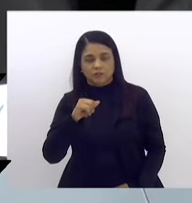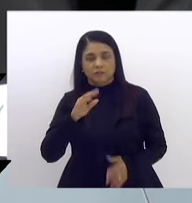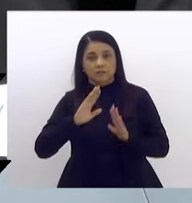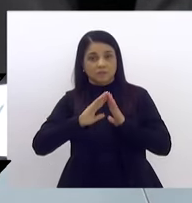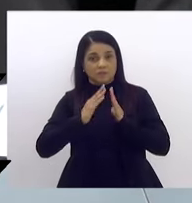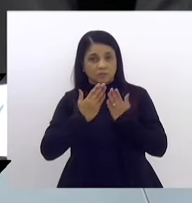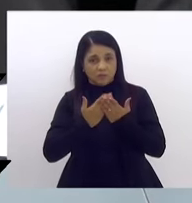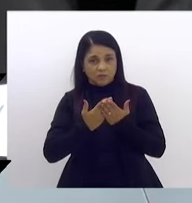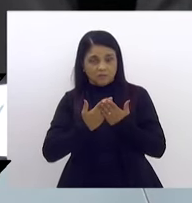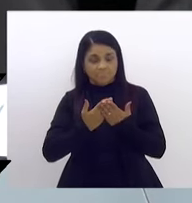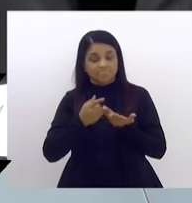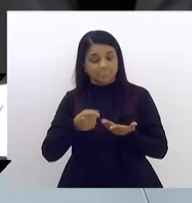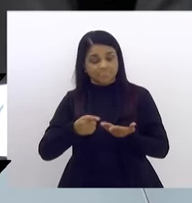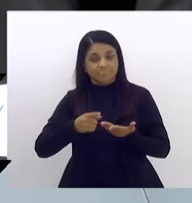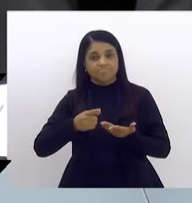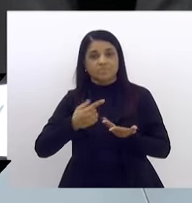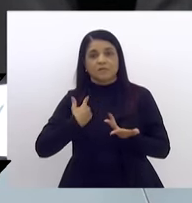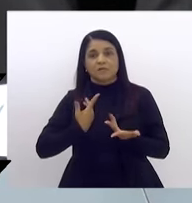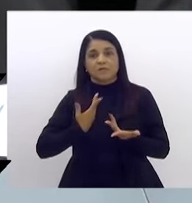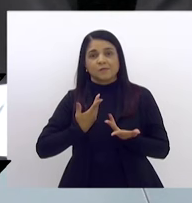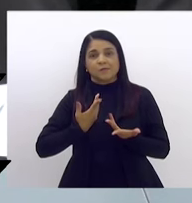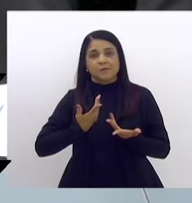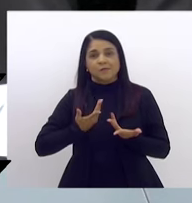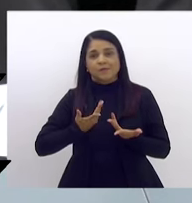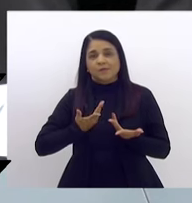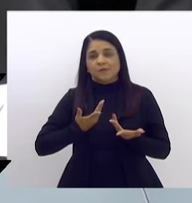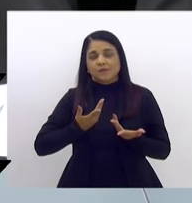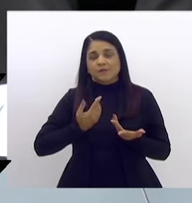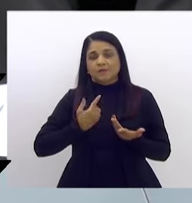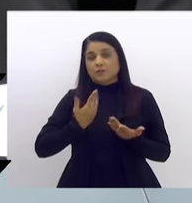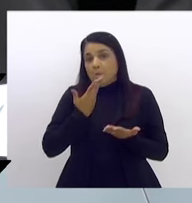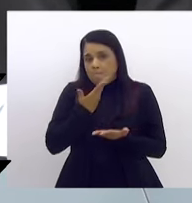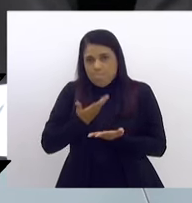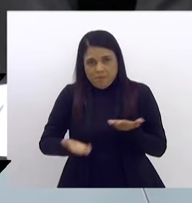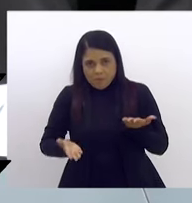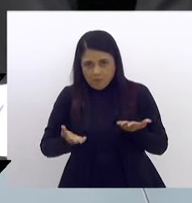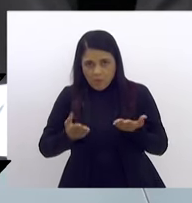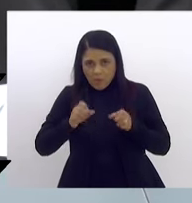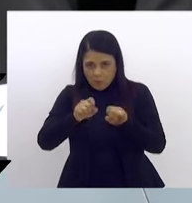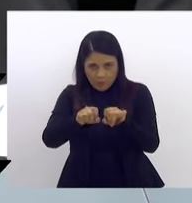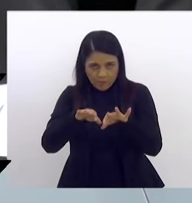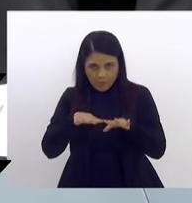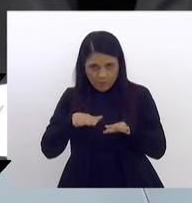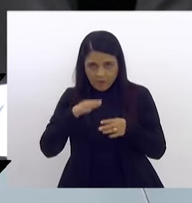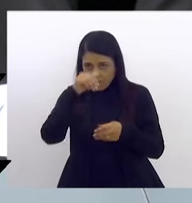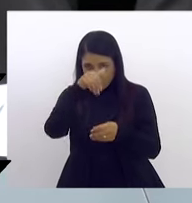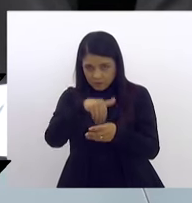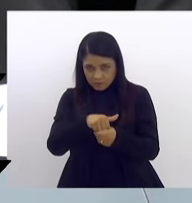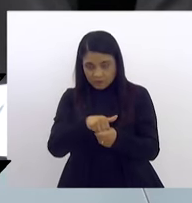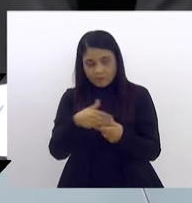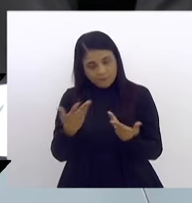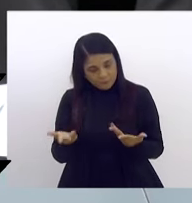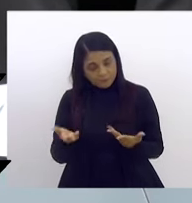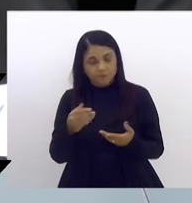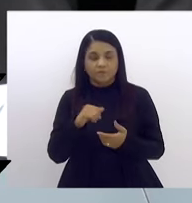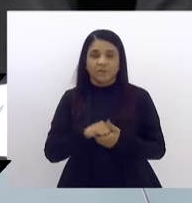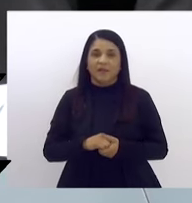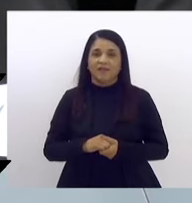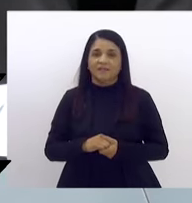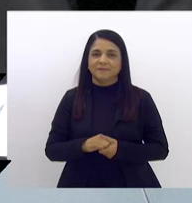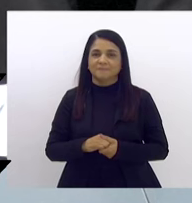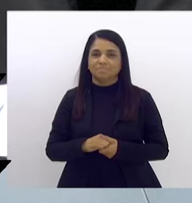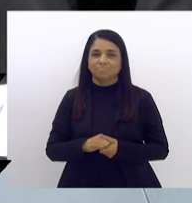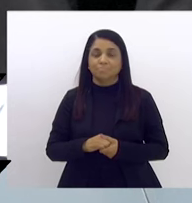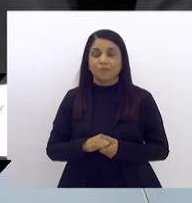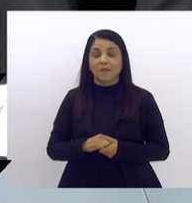derrotou em plenário viu deputado Fernando amorinho aí em não satisfeito